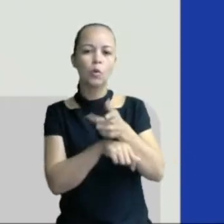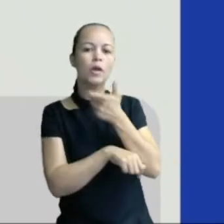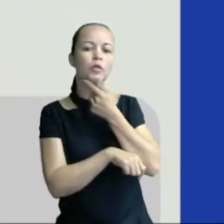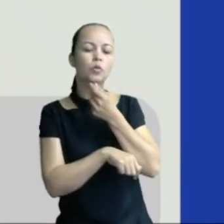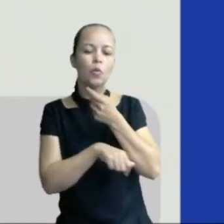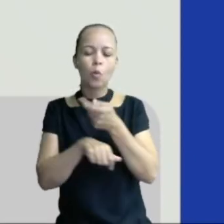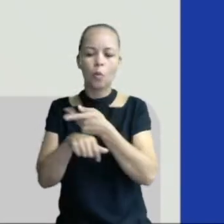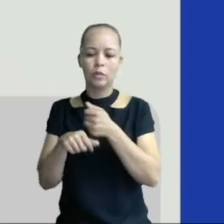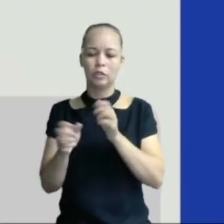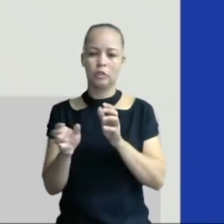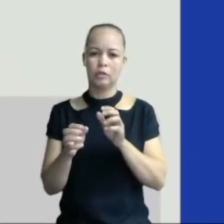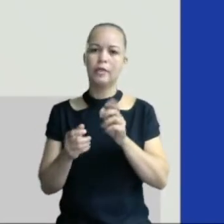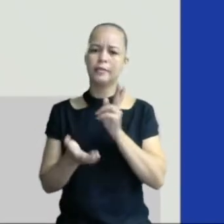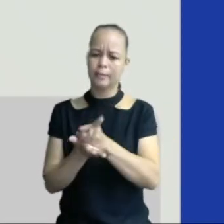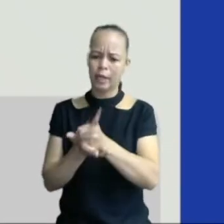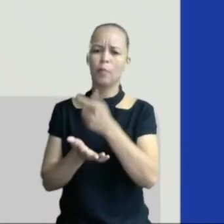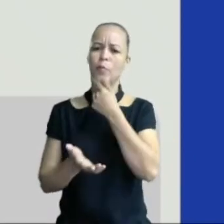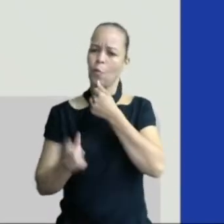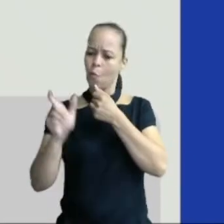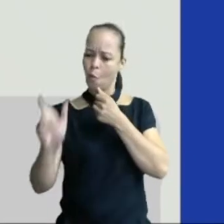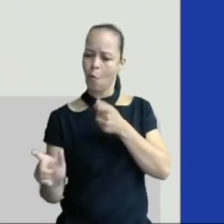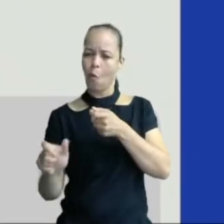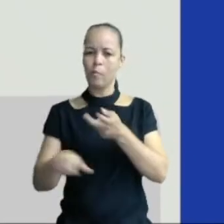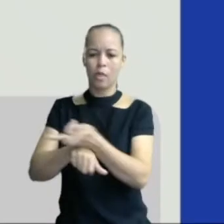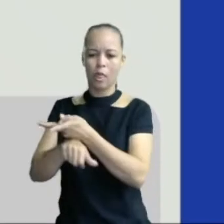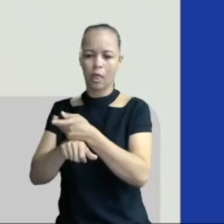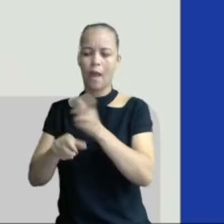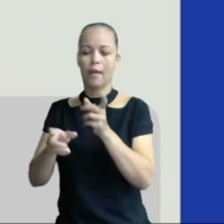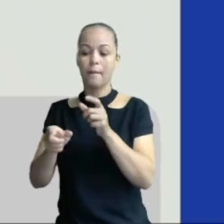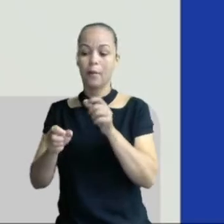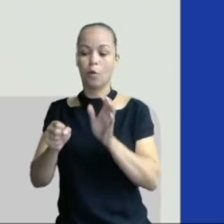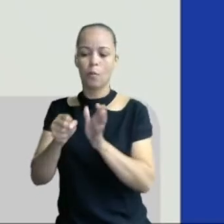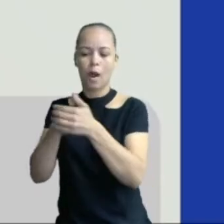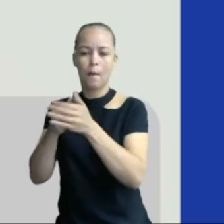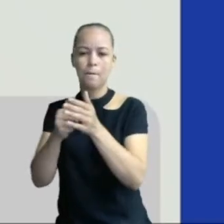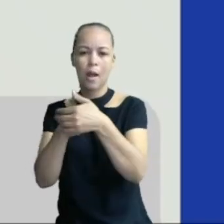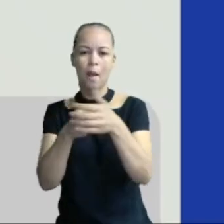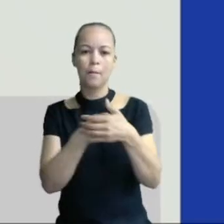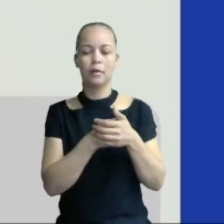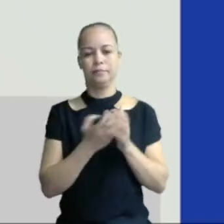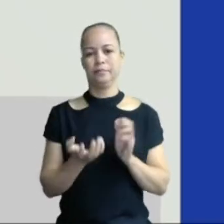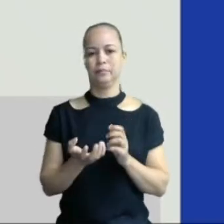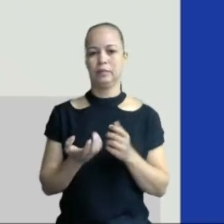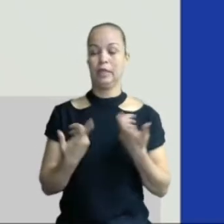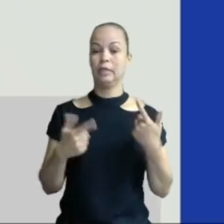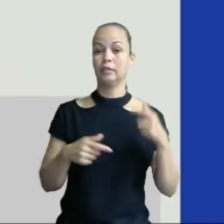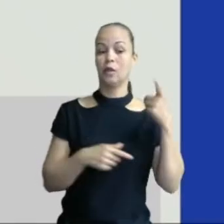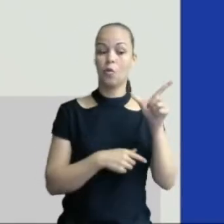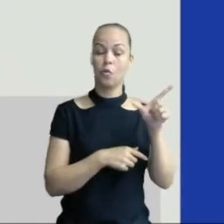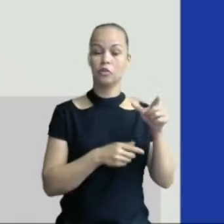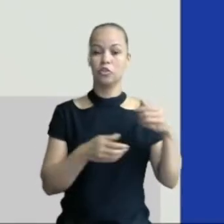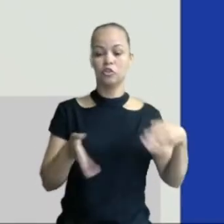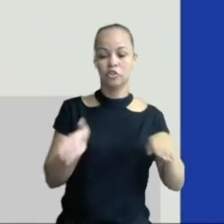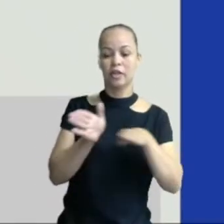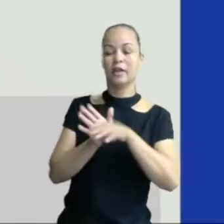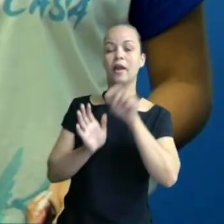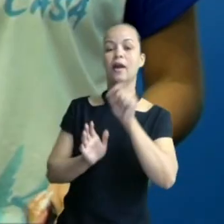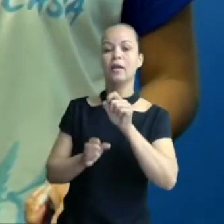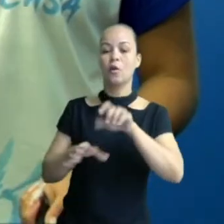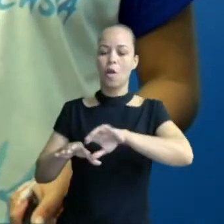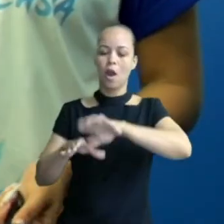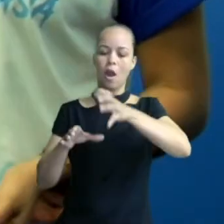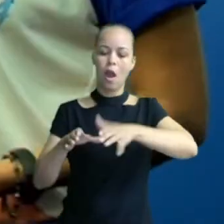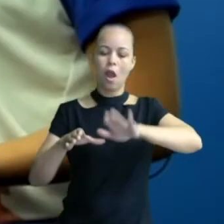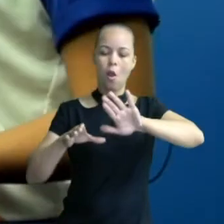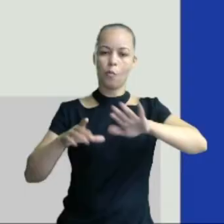mudando sempre de esconderijo. Nosso governador terminou chegando ao Monte das Tabocas,